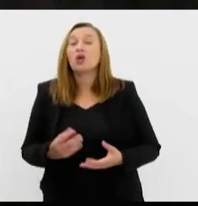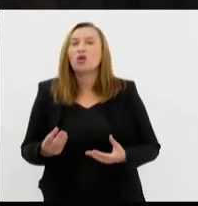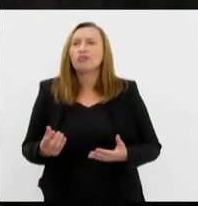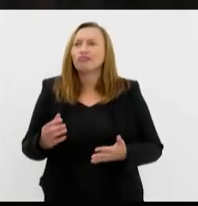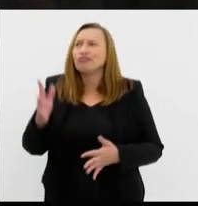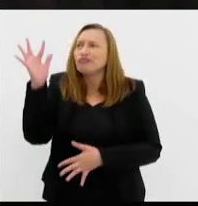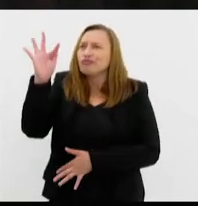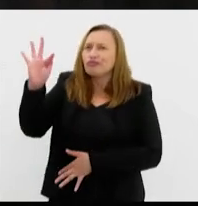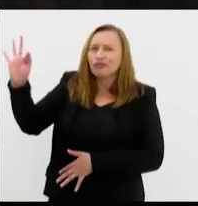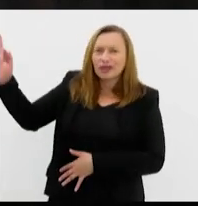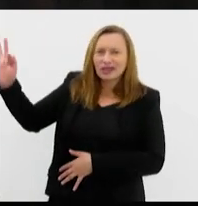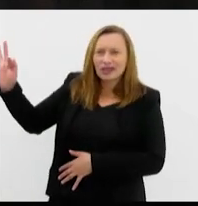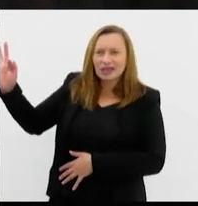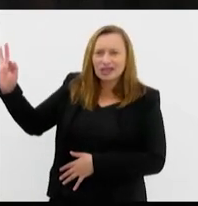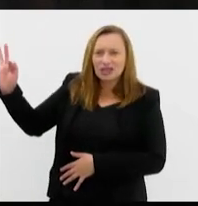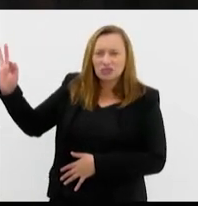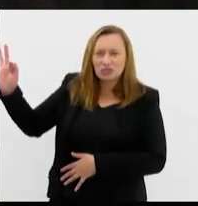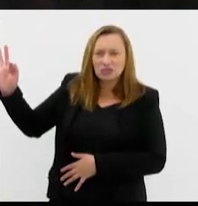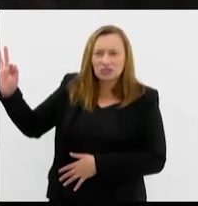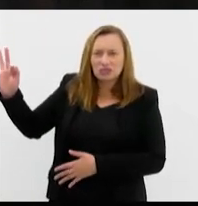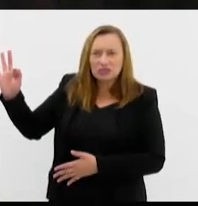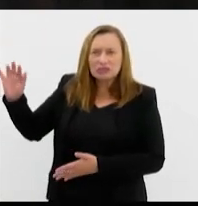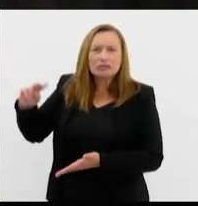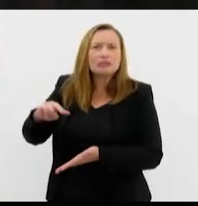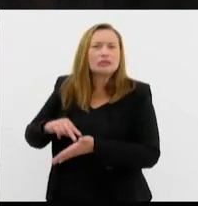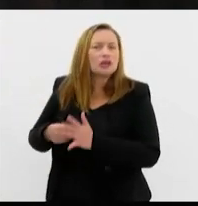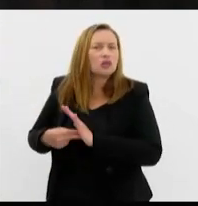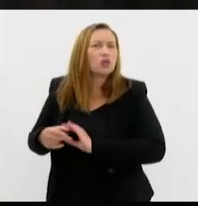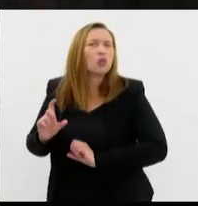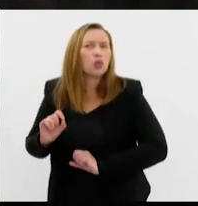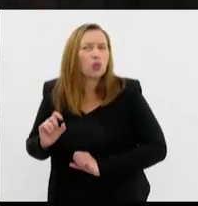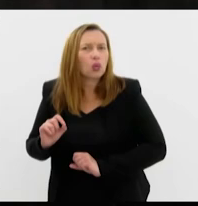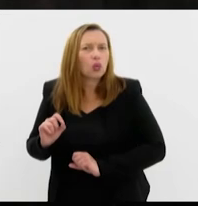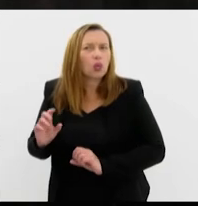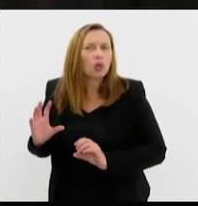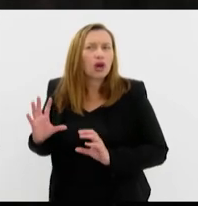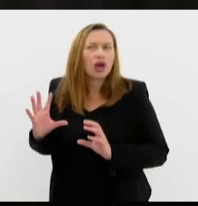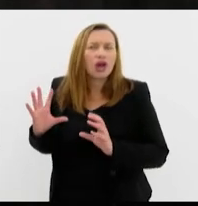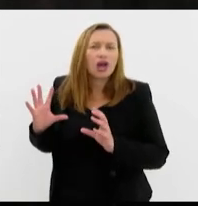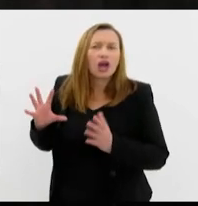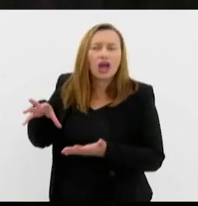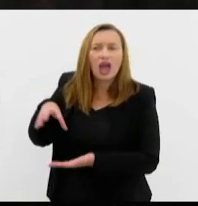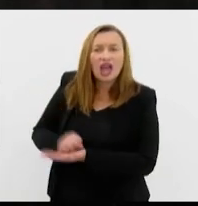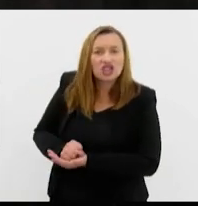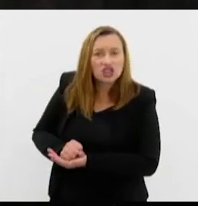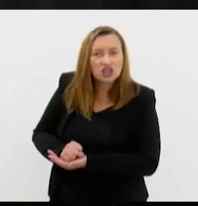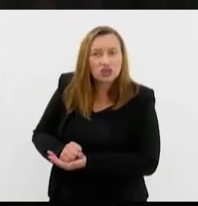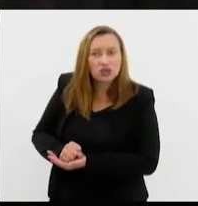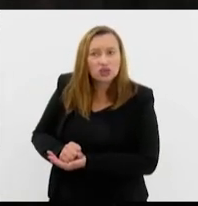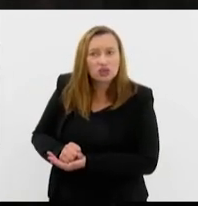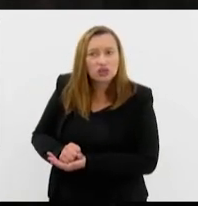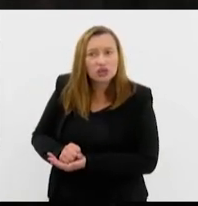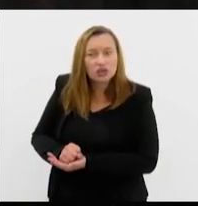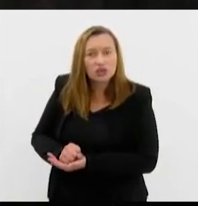Isso não é federalismo, isso é registro de república